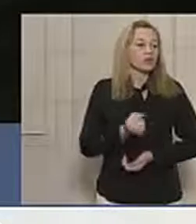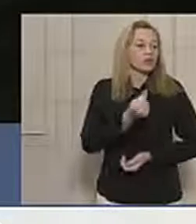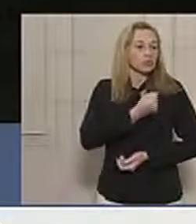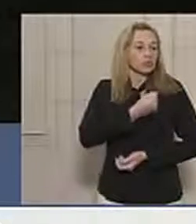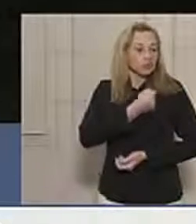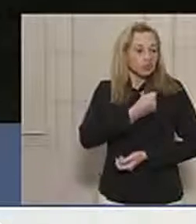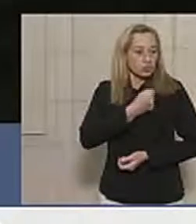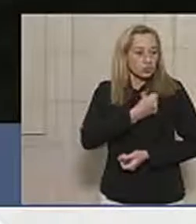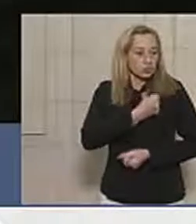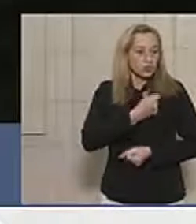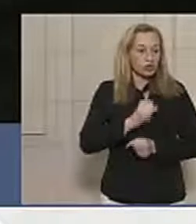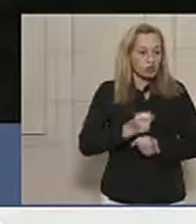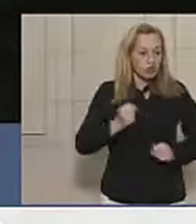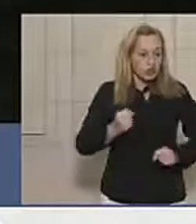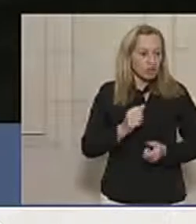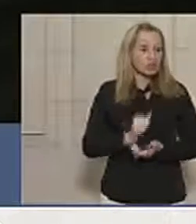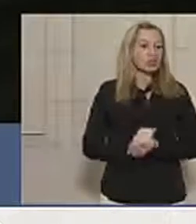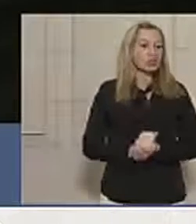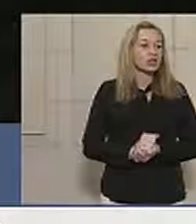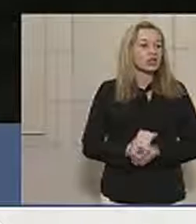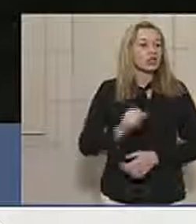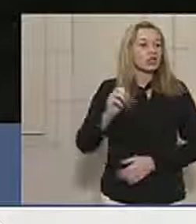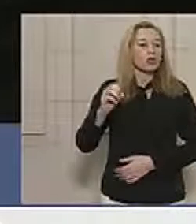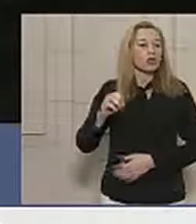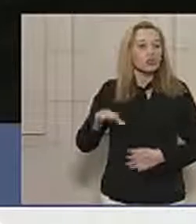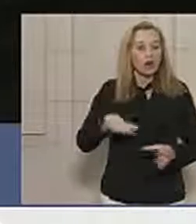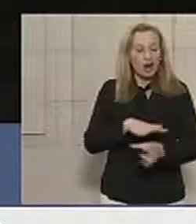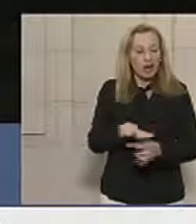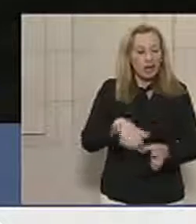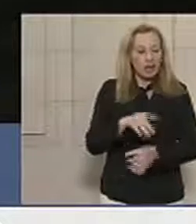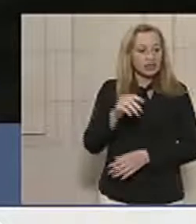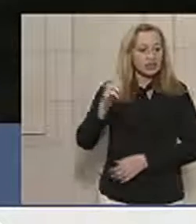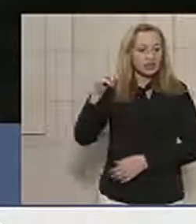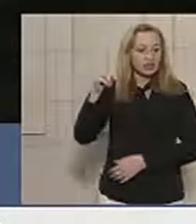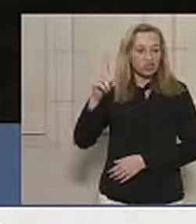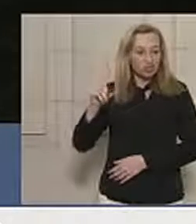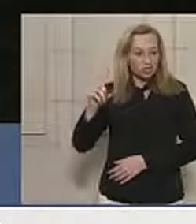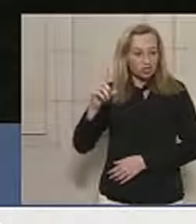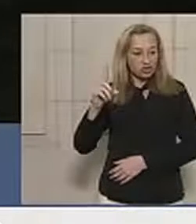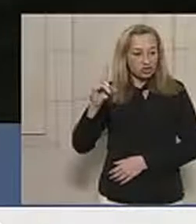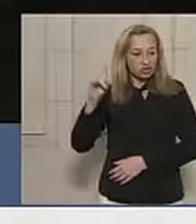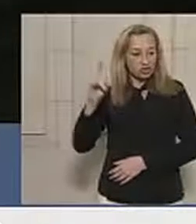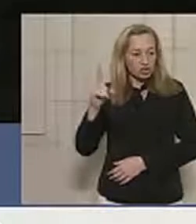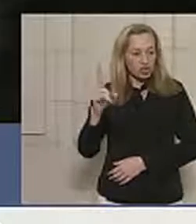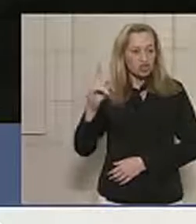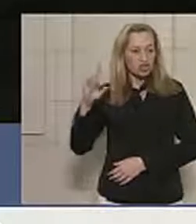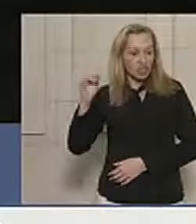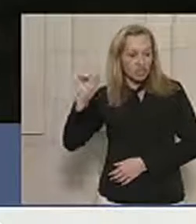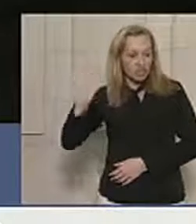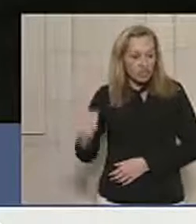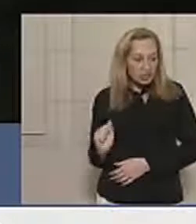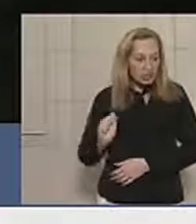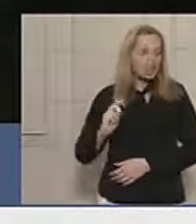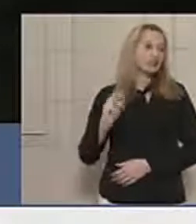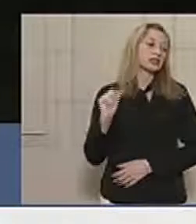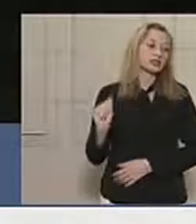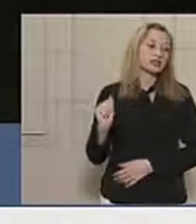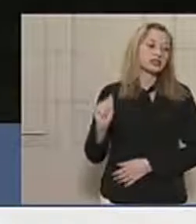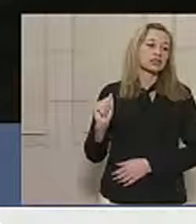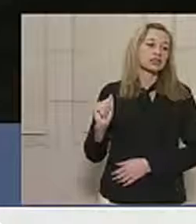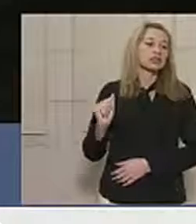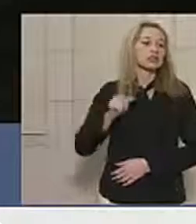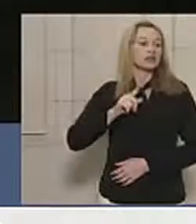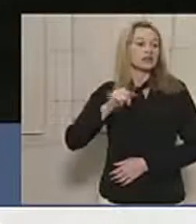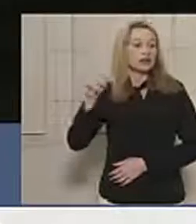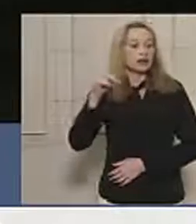as forças conservadoras, o campo da direita, que tem representação no Conselho de Paris, acolheram plenamente a